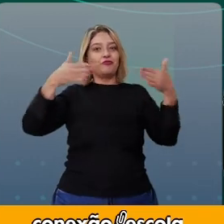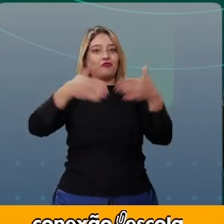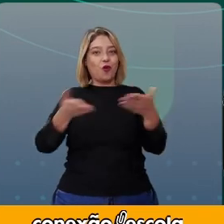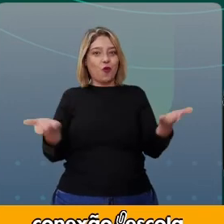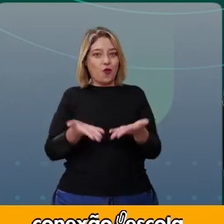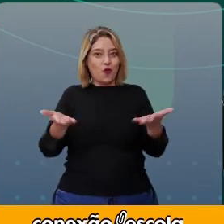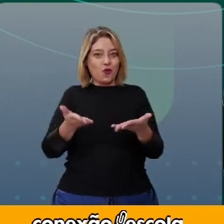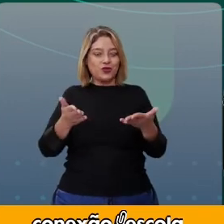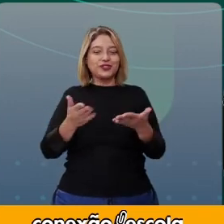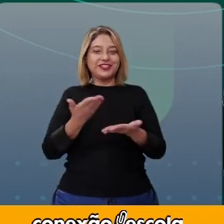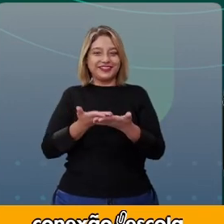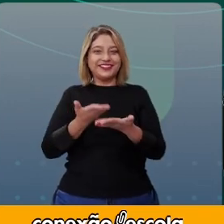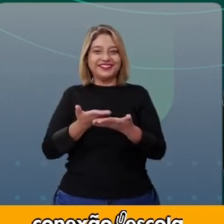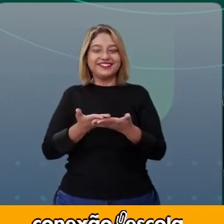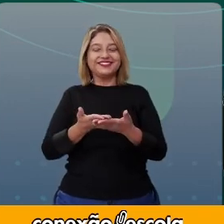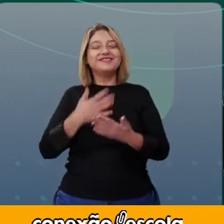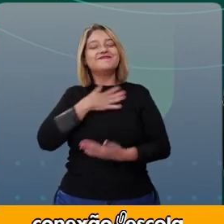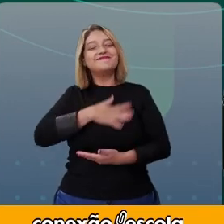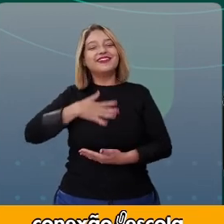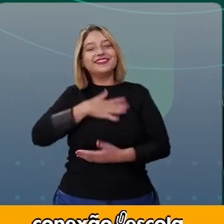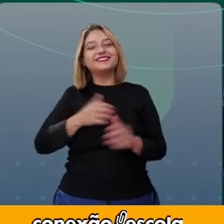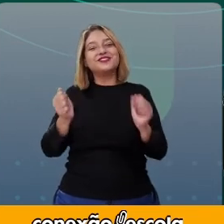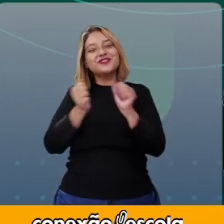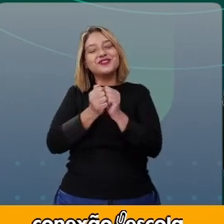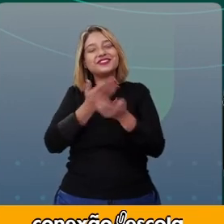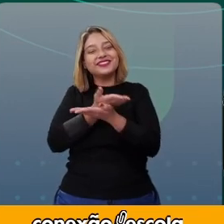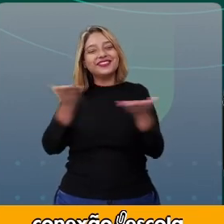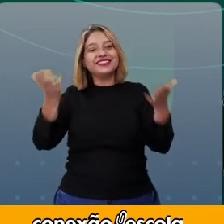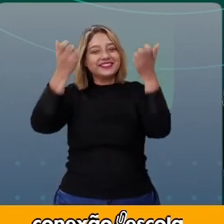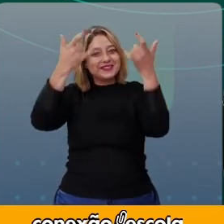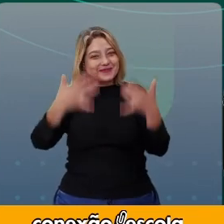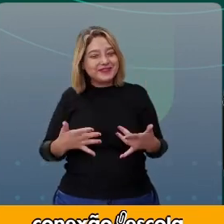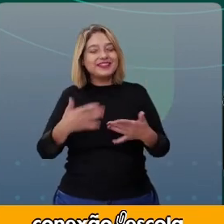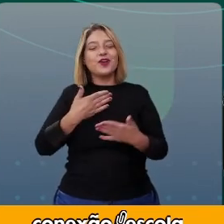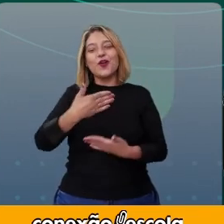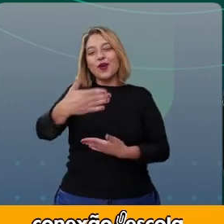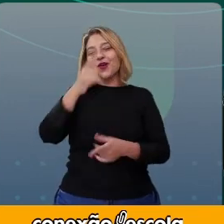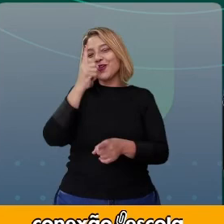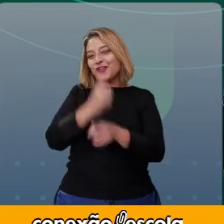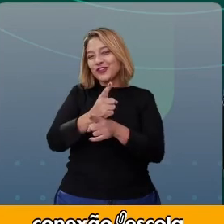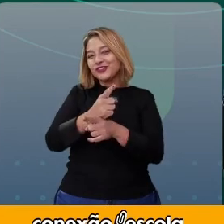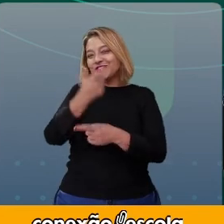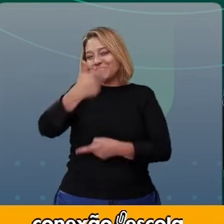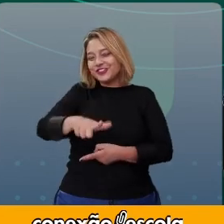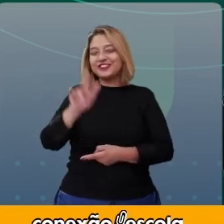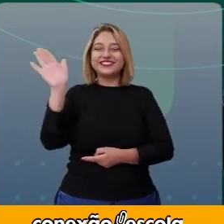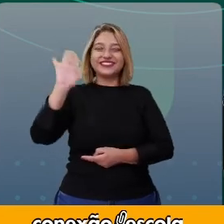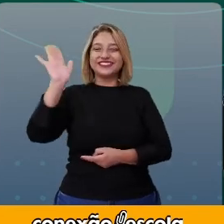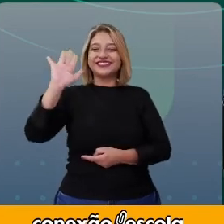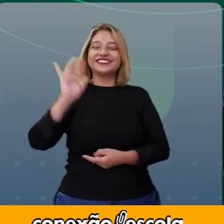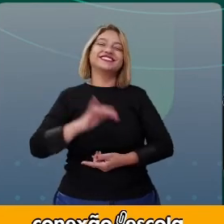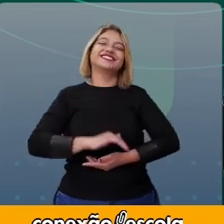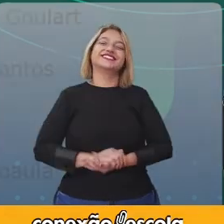nossa videoaula. Foi um prazer falar para vocês. Até o nosso próximo encontro. Tchau, tchau.